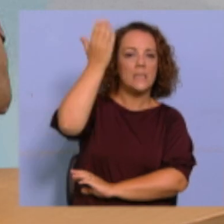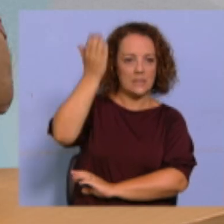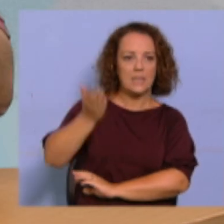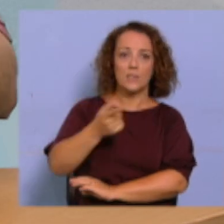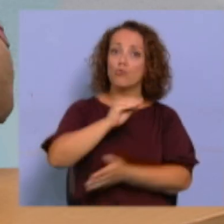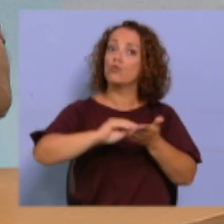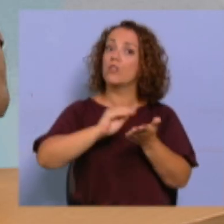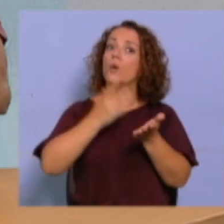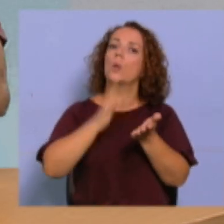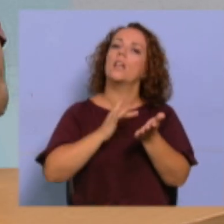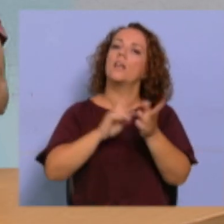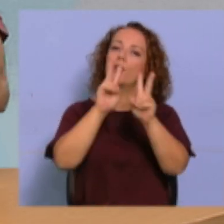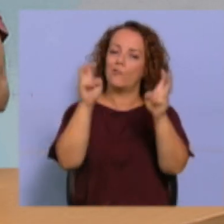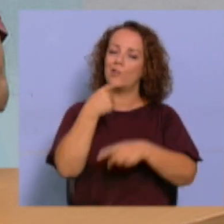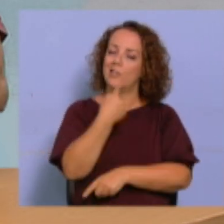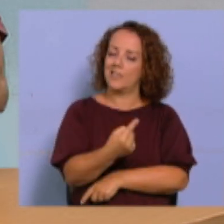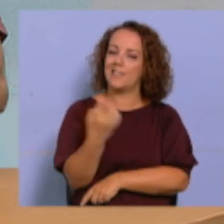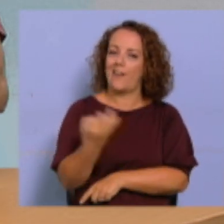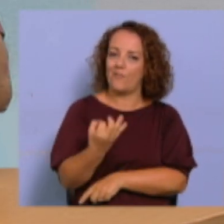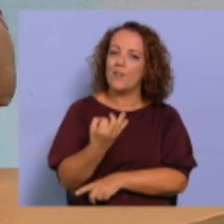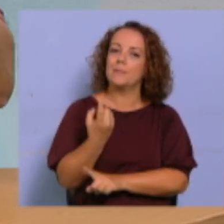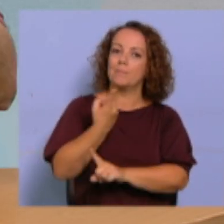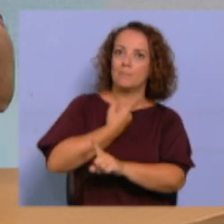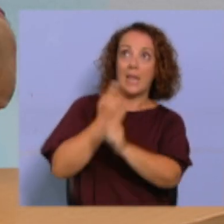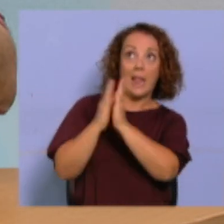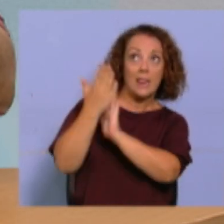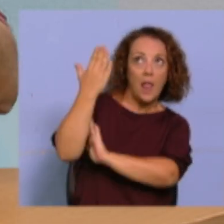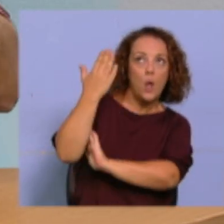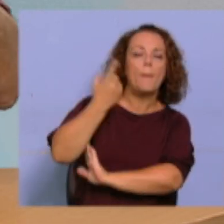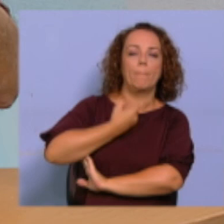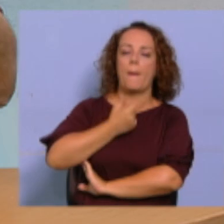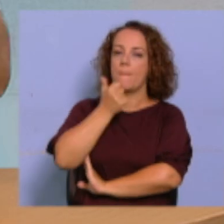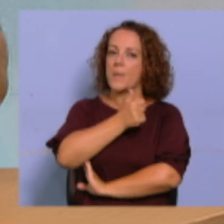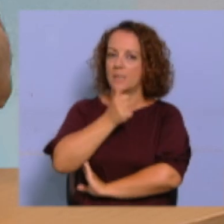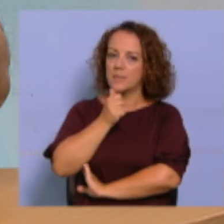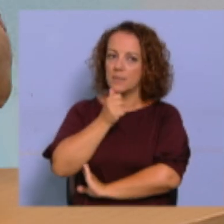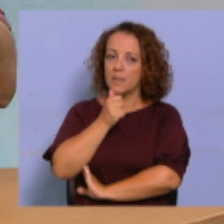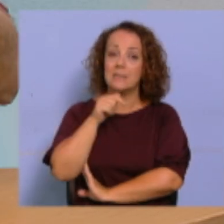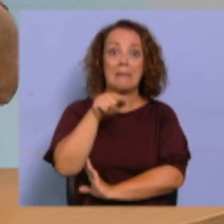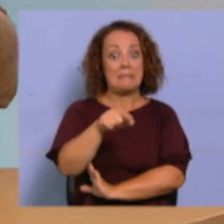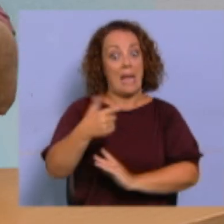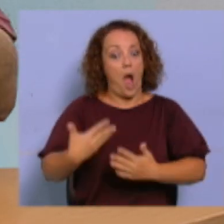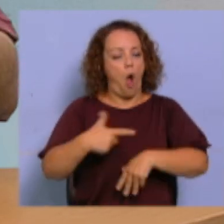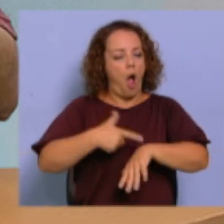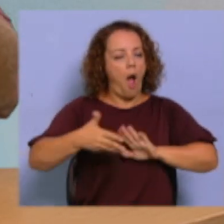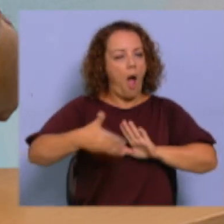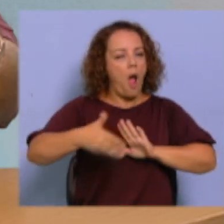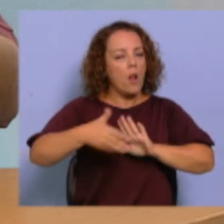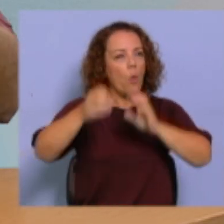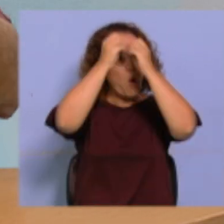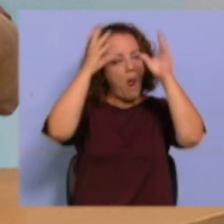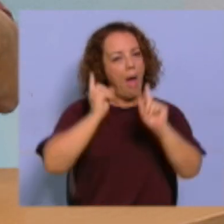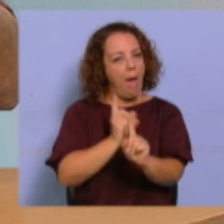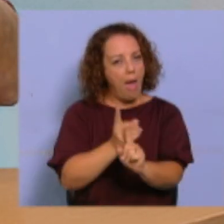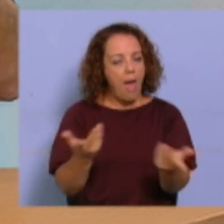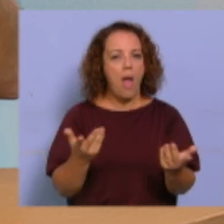título, Paciência com Deus. E nestes momentos, lá está, tem a ver com isto, com estes momentos de